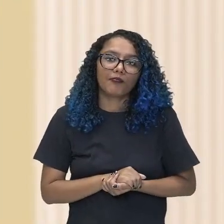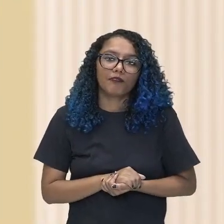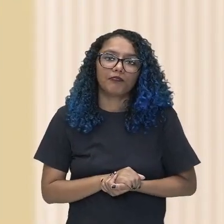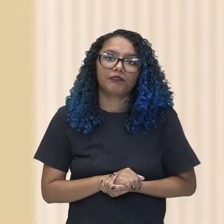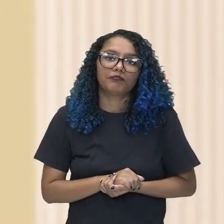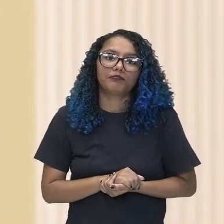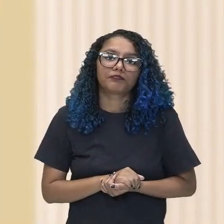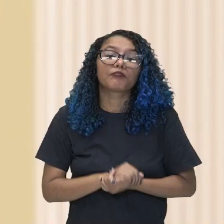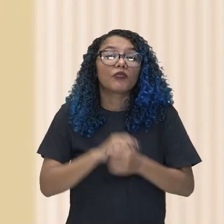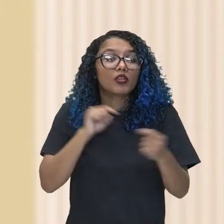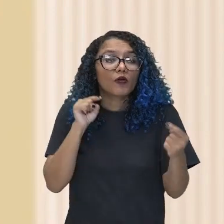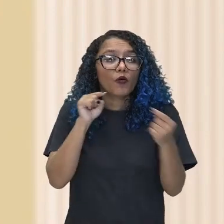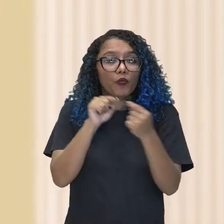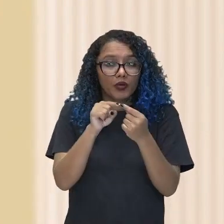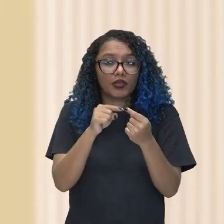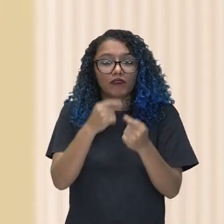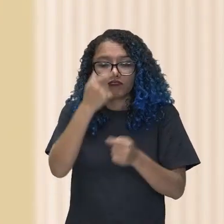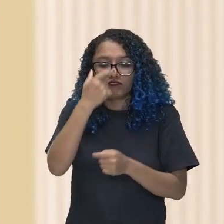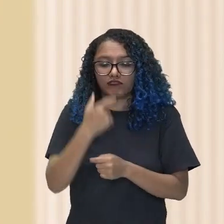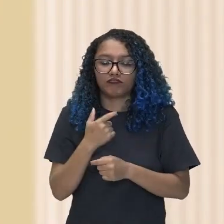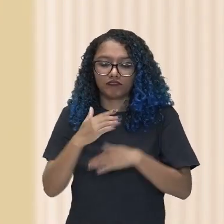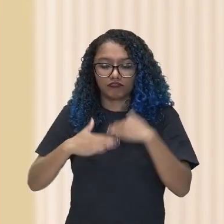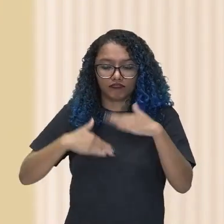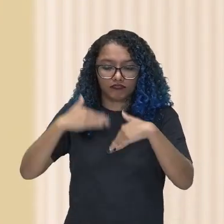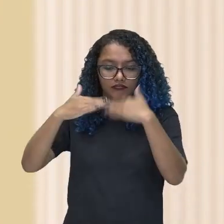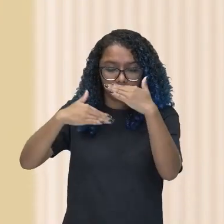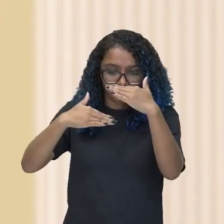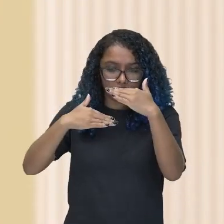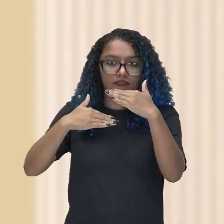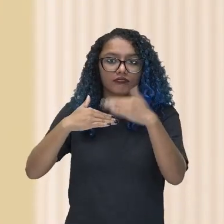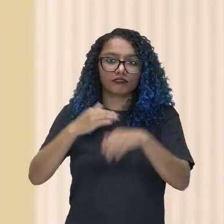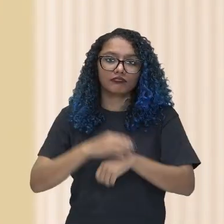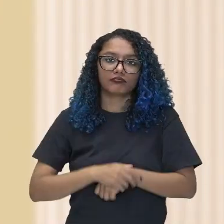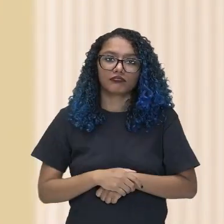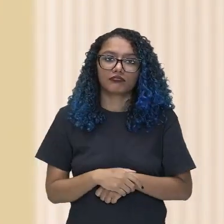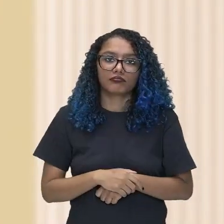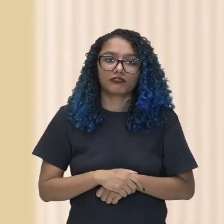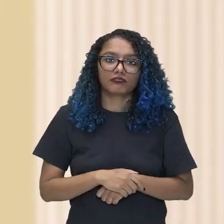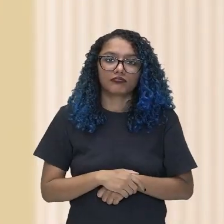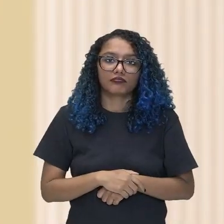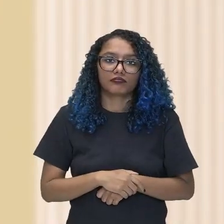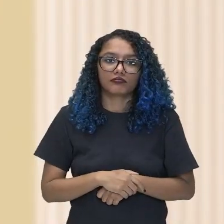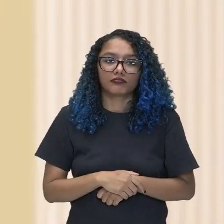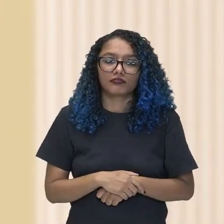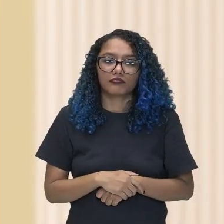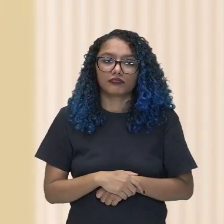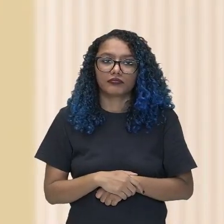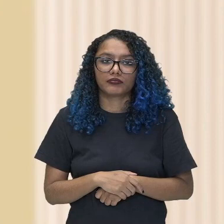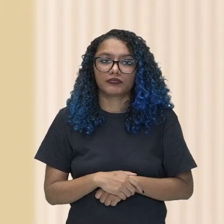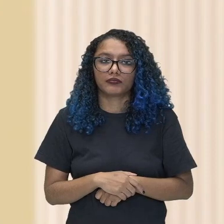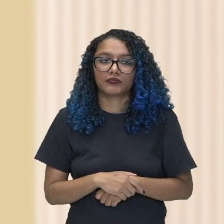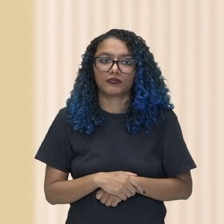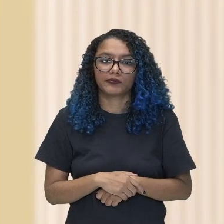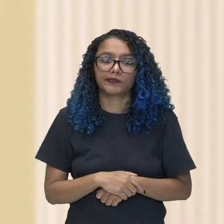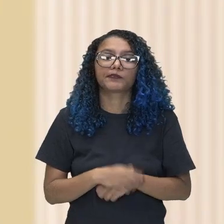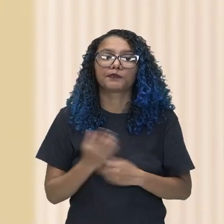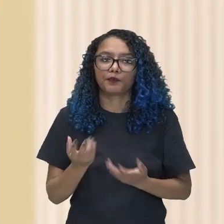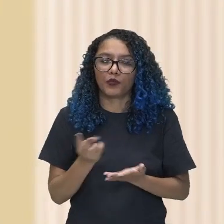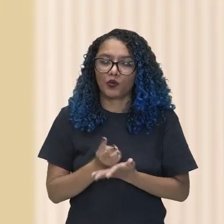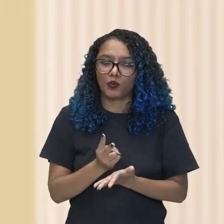de desenvolvimento. Então, aqui, seguindo, né, falando sobre a compreensão de si mesmo, nós estamos